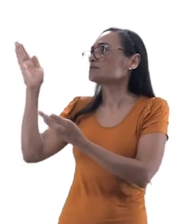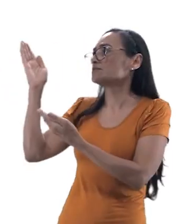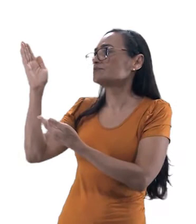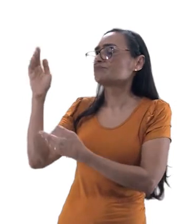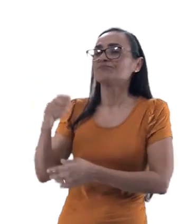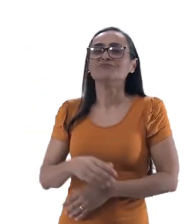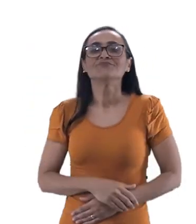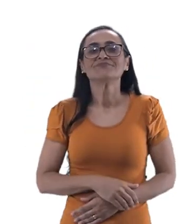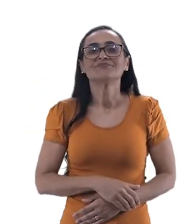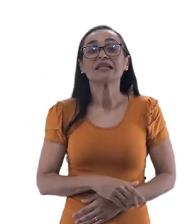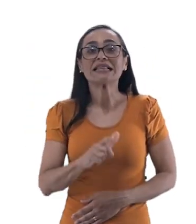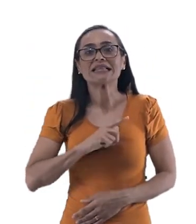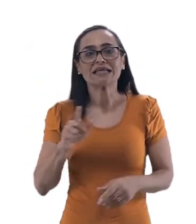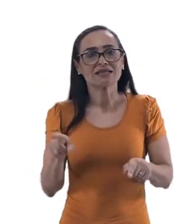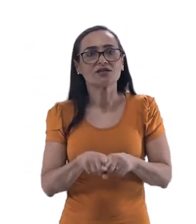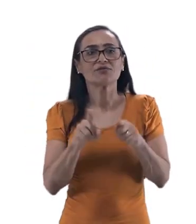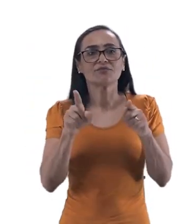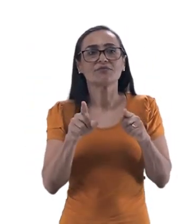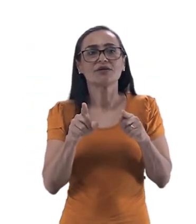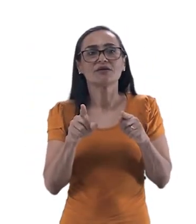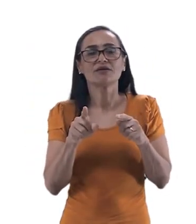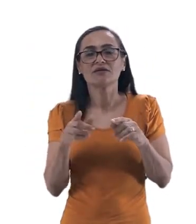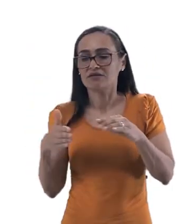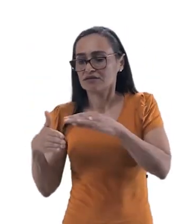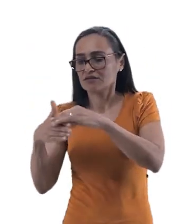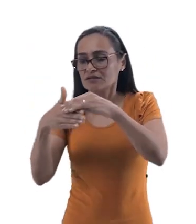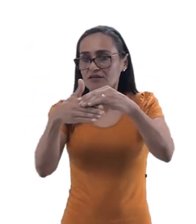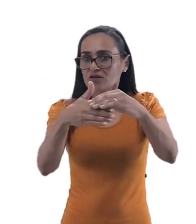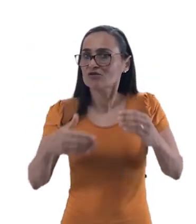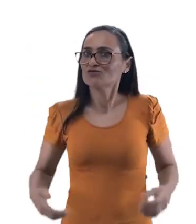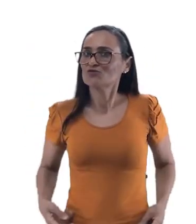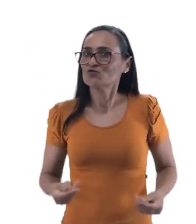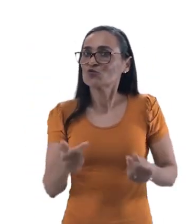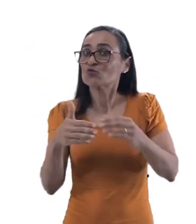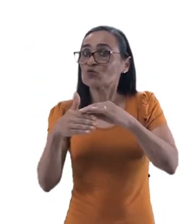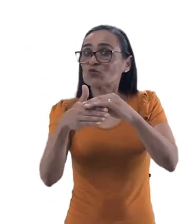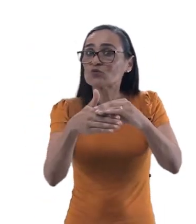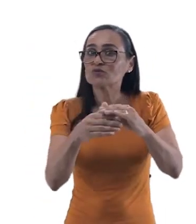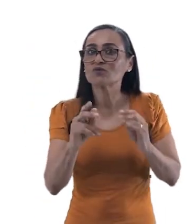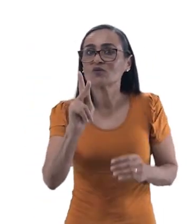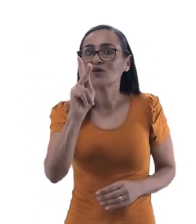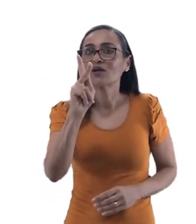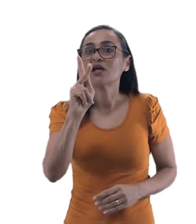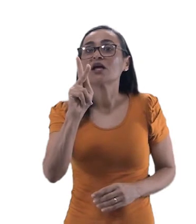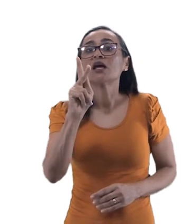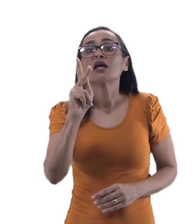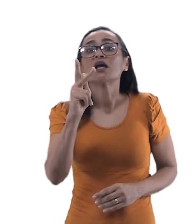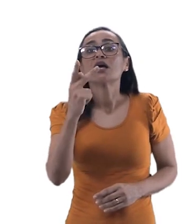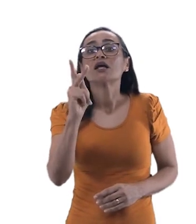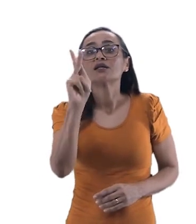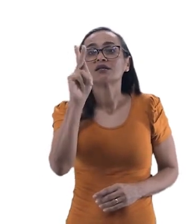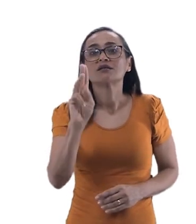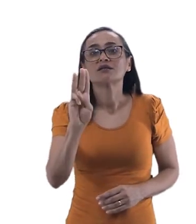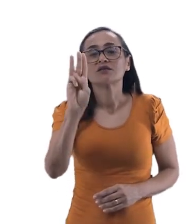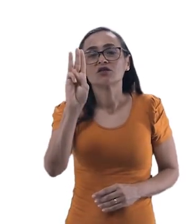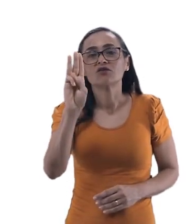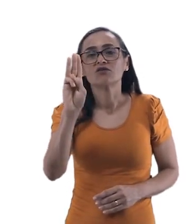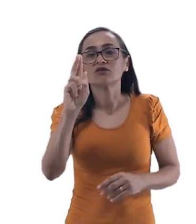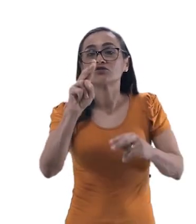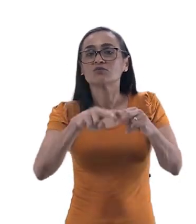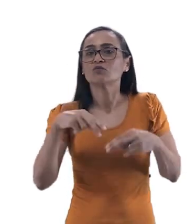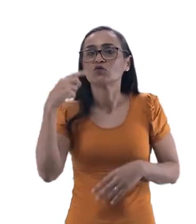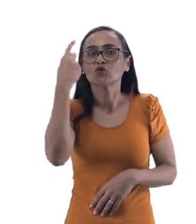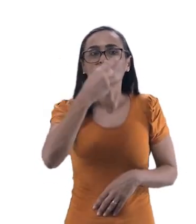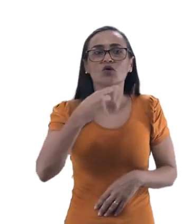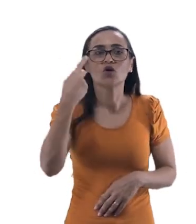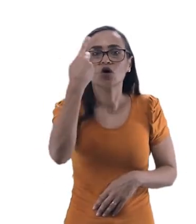R$100. E eu tenho esse direcionador de custos, né, em quilowatts. Nós identificamos